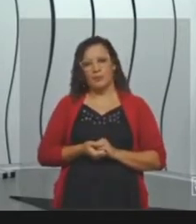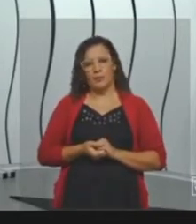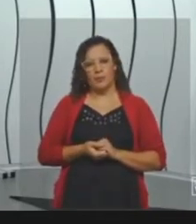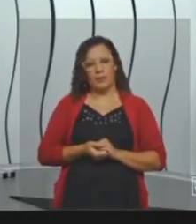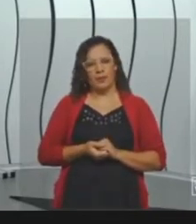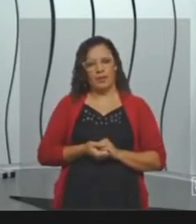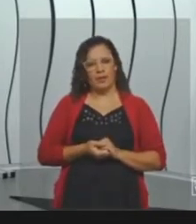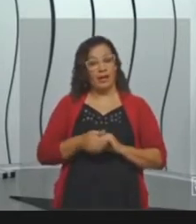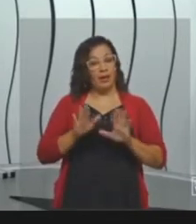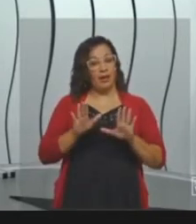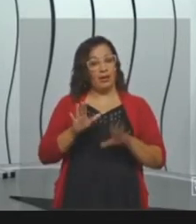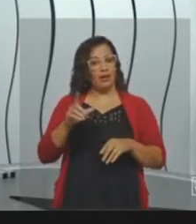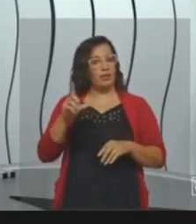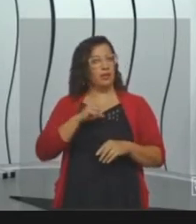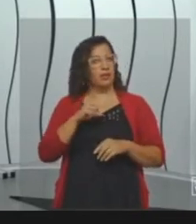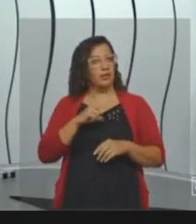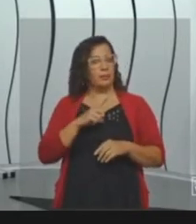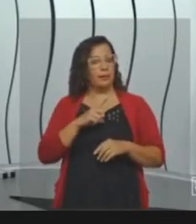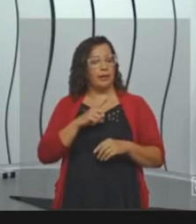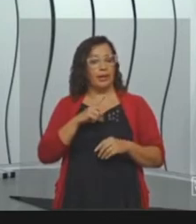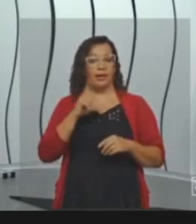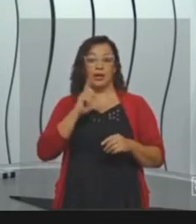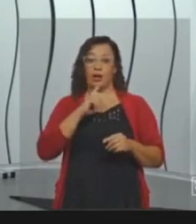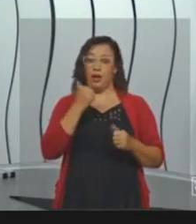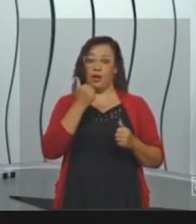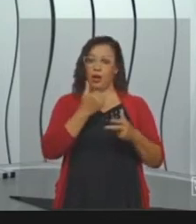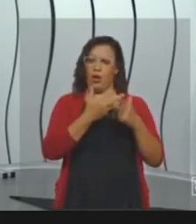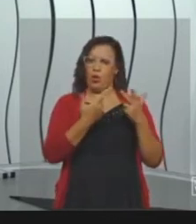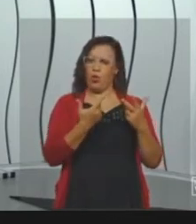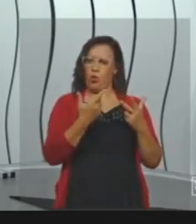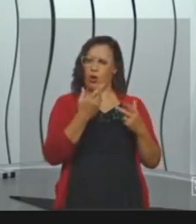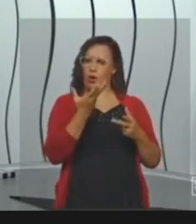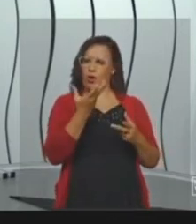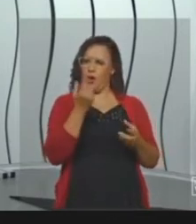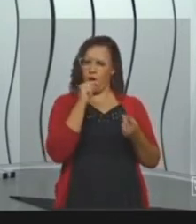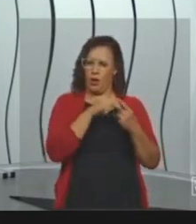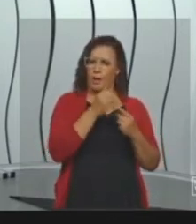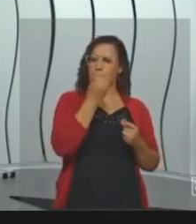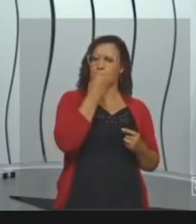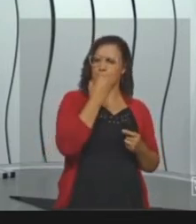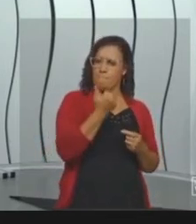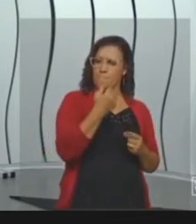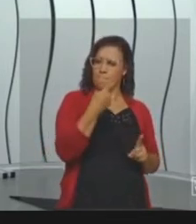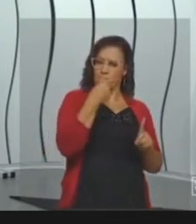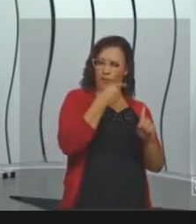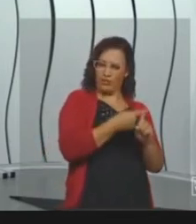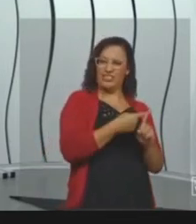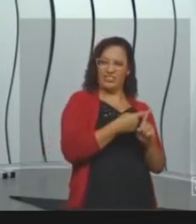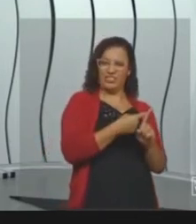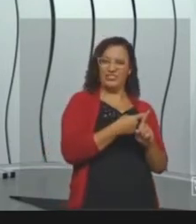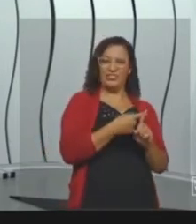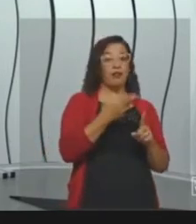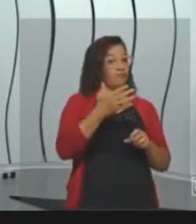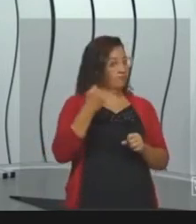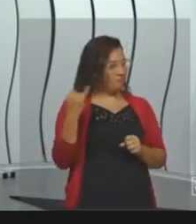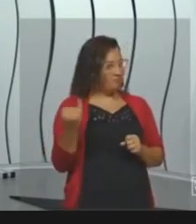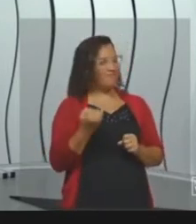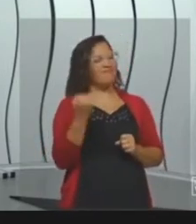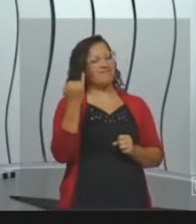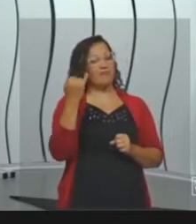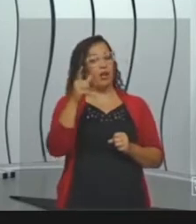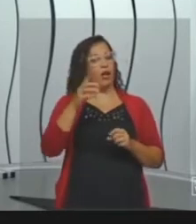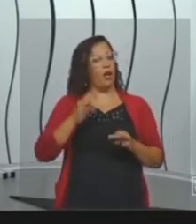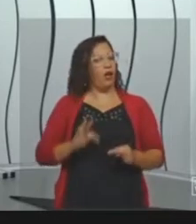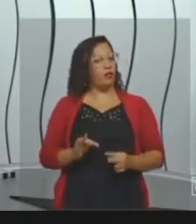Agora, existem apenas pontos positivos quando nós falamos da tecnologia na agricultura? É importante saber que